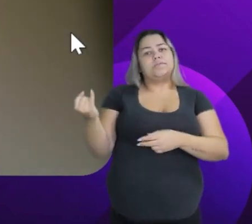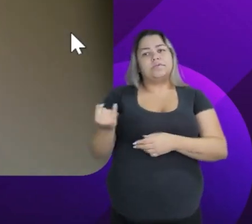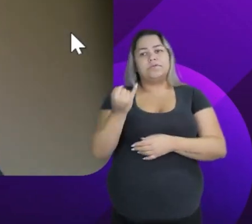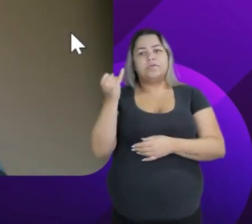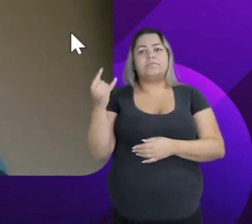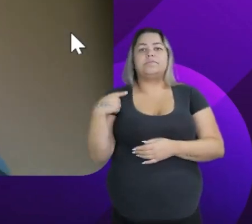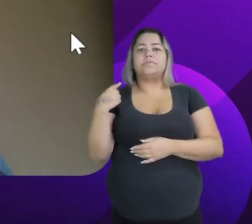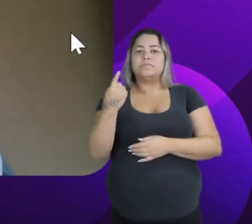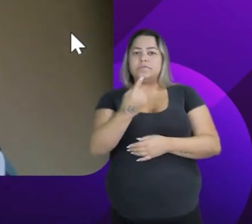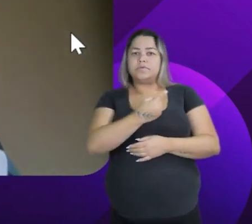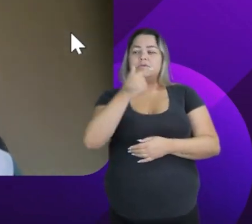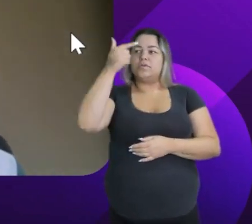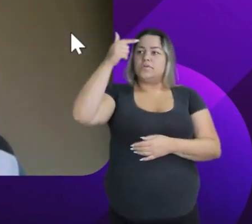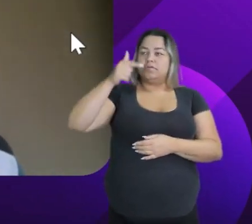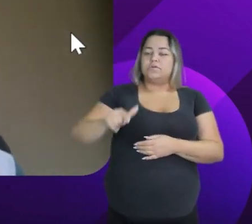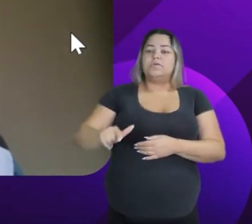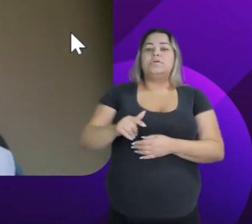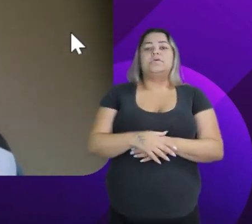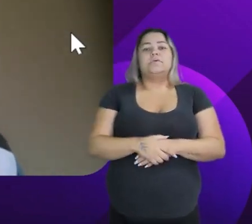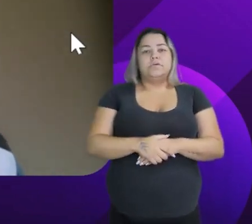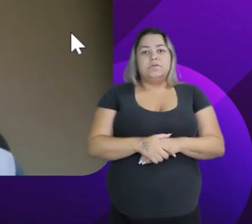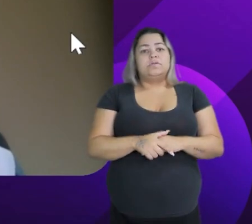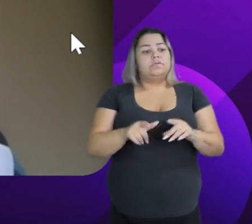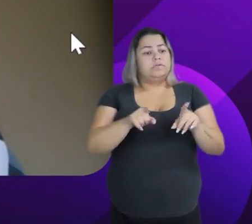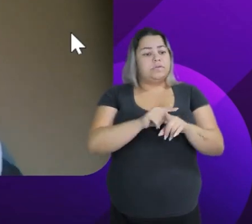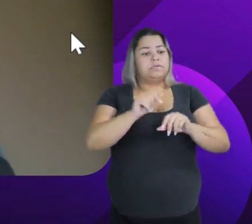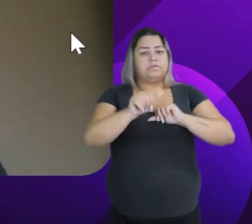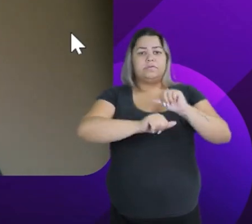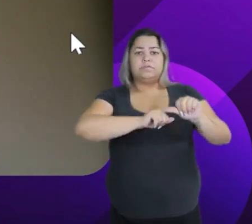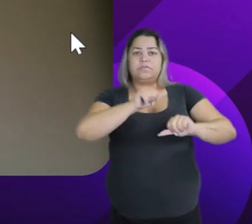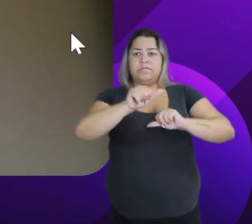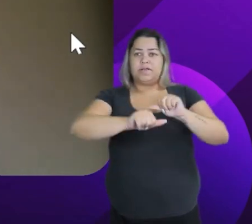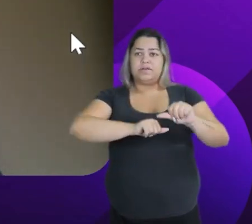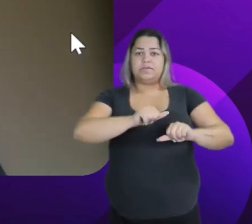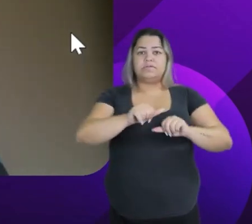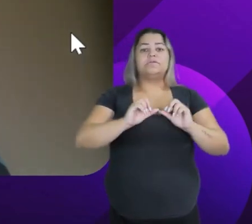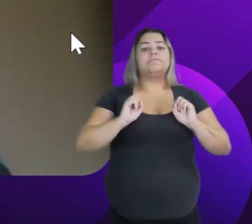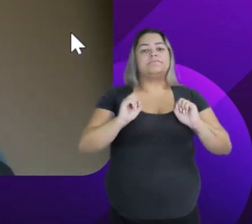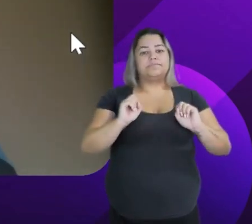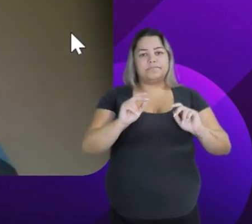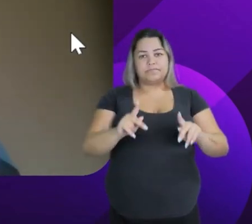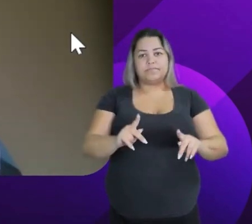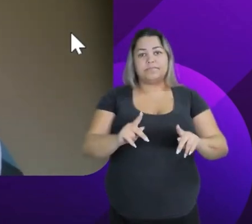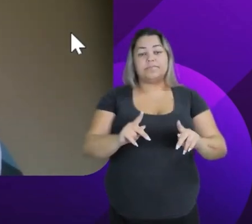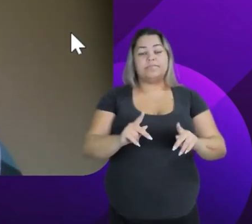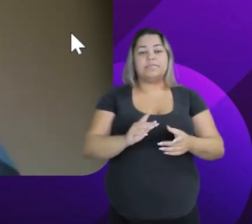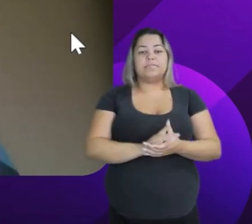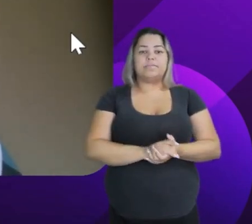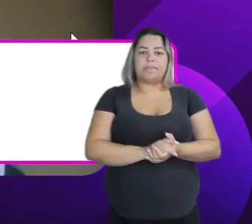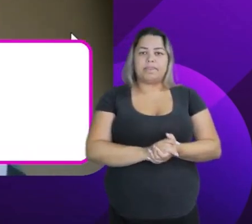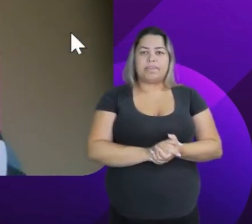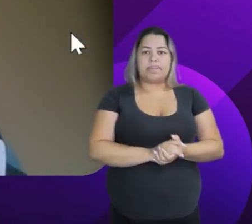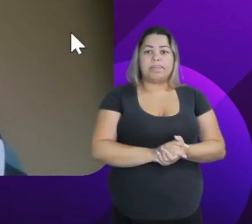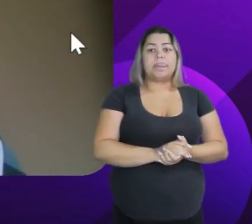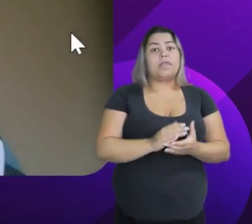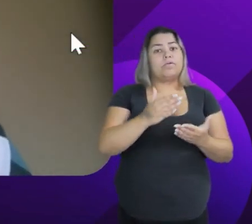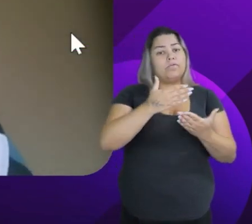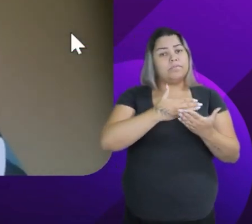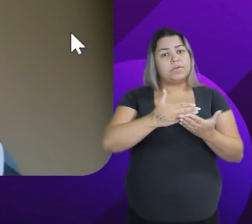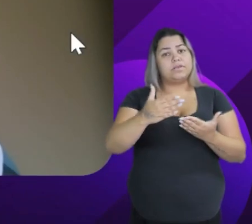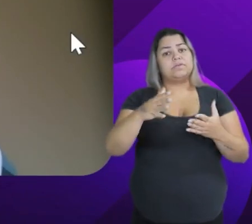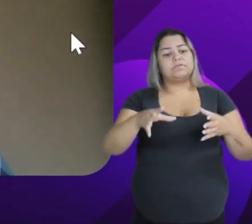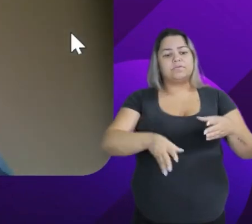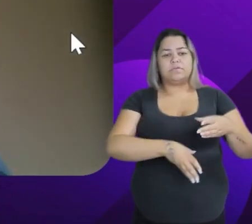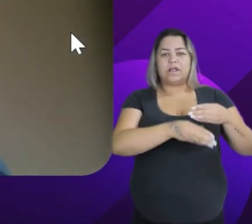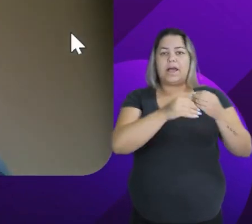gente conseguir, de fato, efetivar transformações, né? Então, quando a gente começa a colocar,